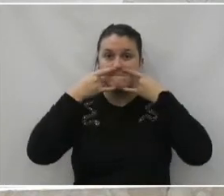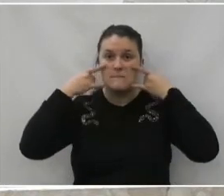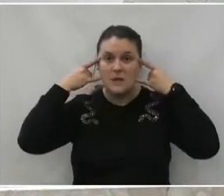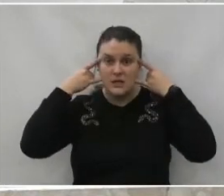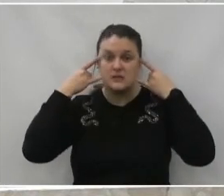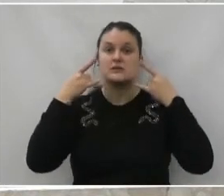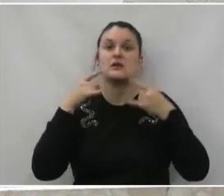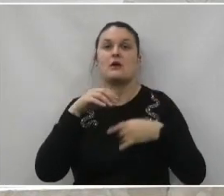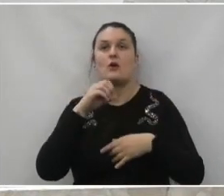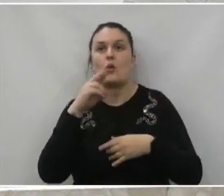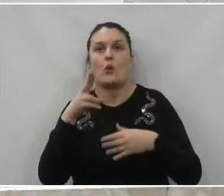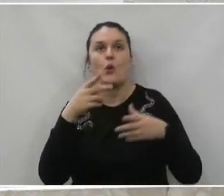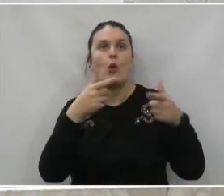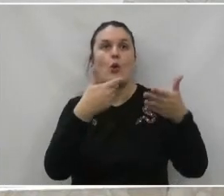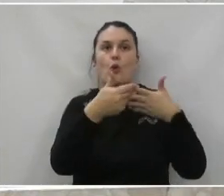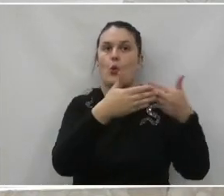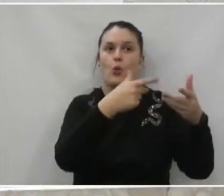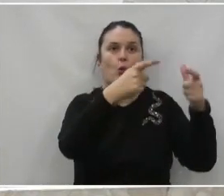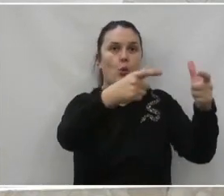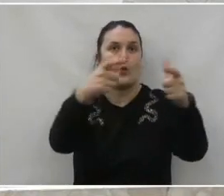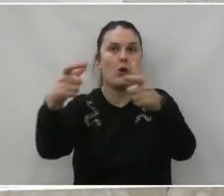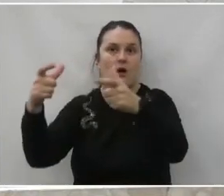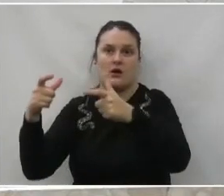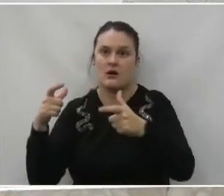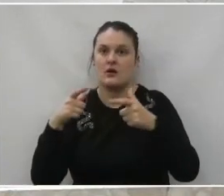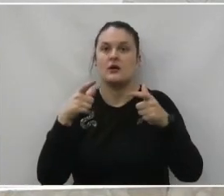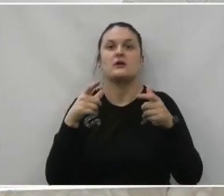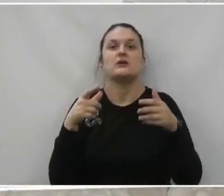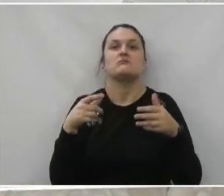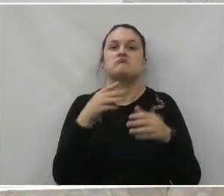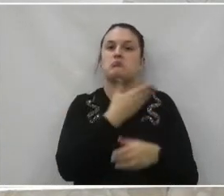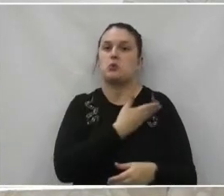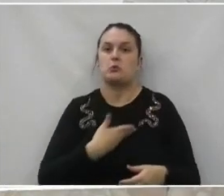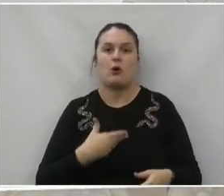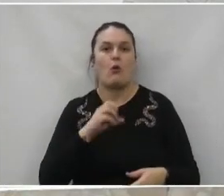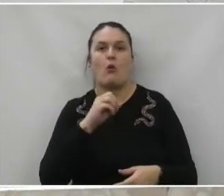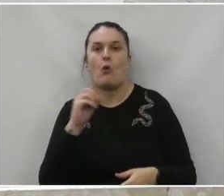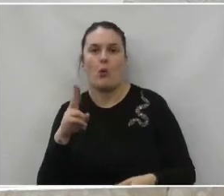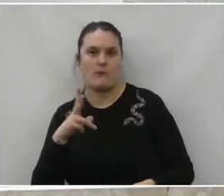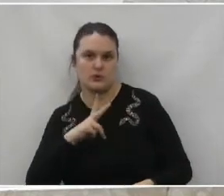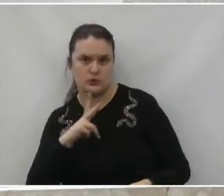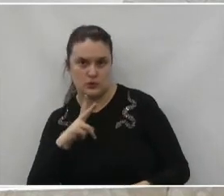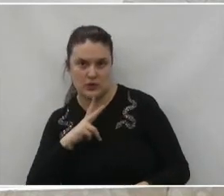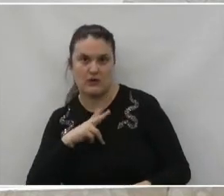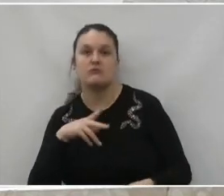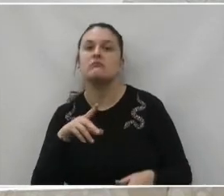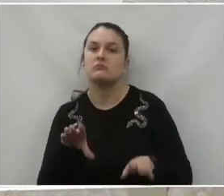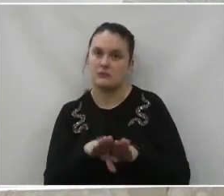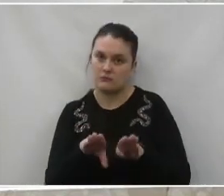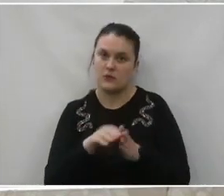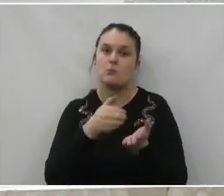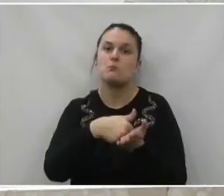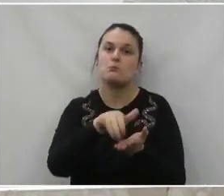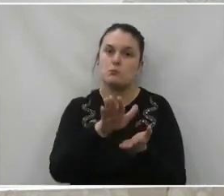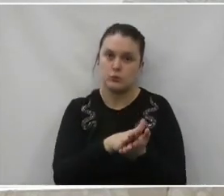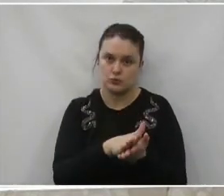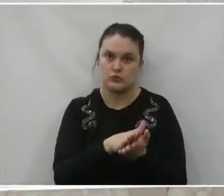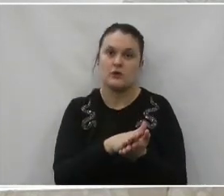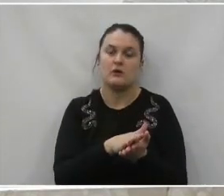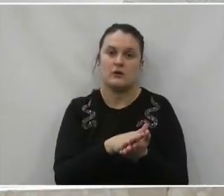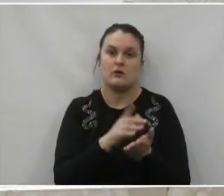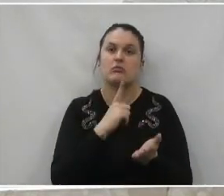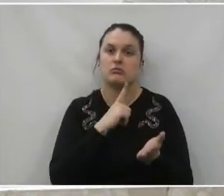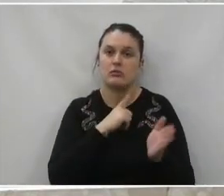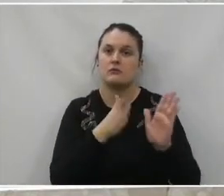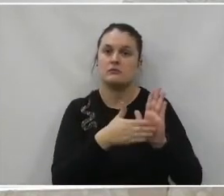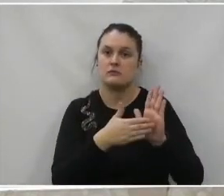proteção, seja em local público ou em qualquer estabelecimento comercial, ensejará a aplicação de multa ao infrator, conforme